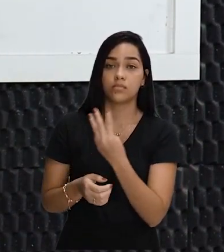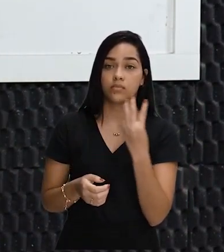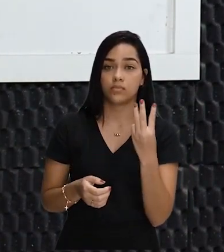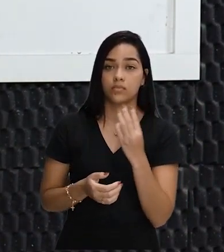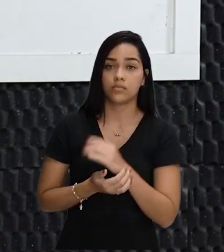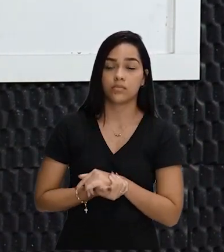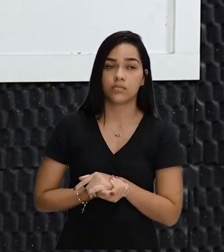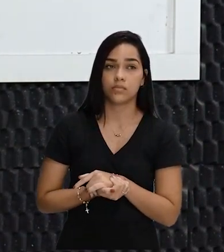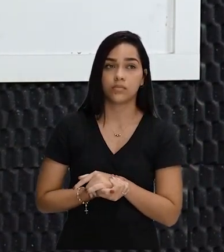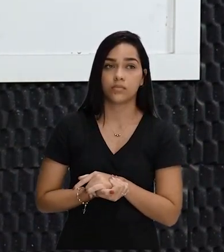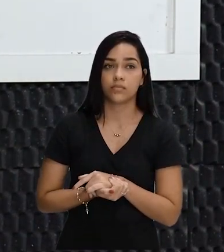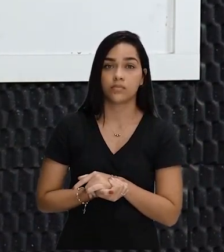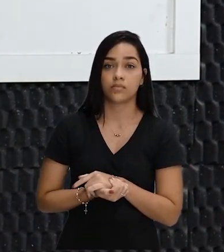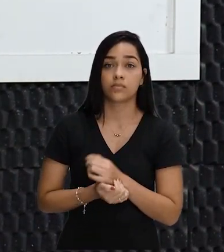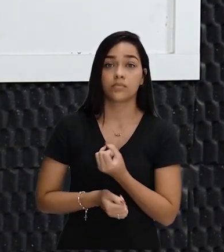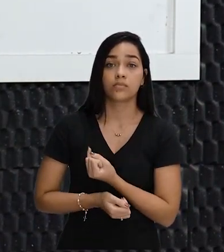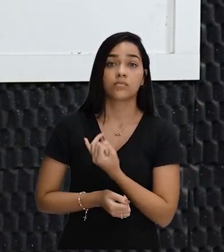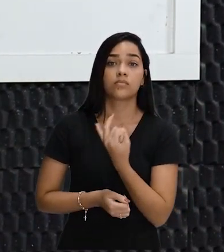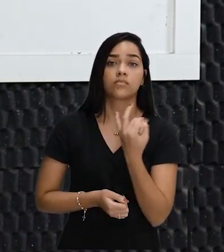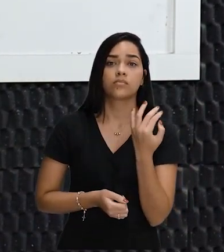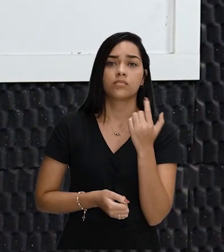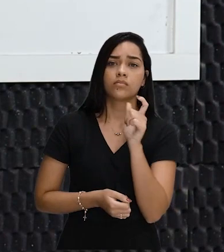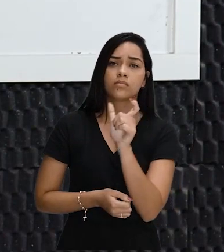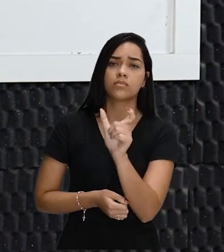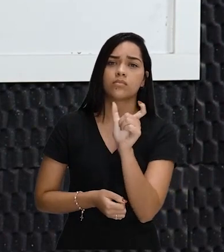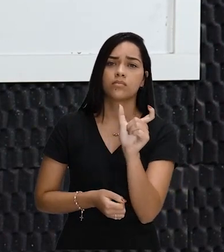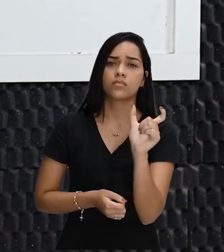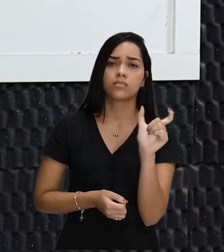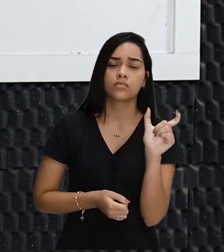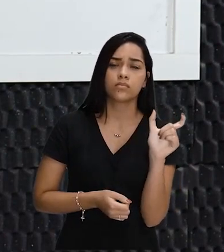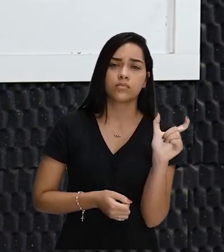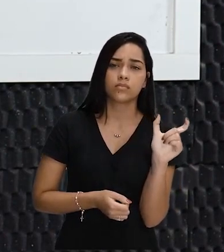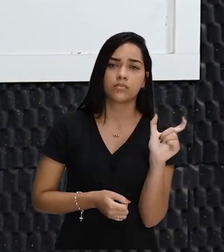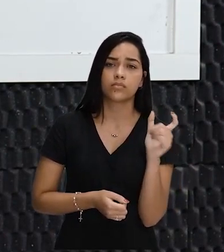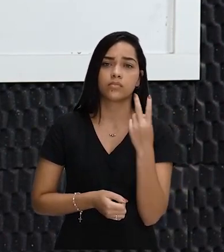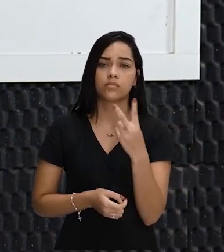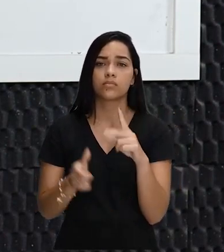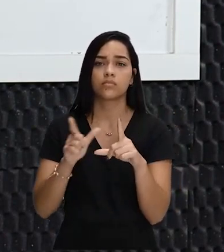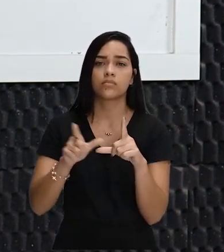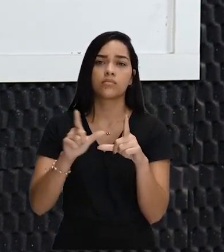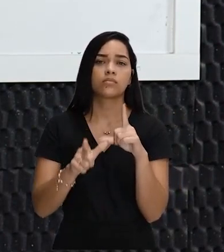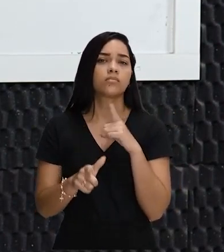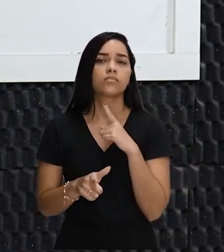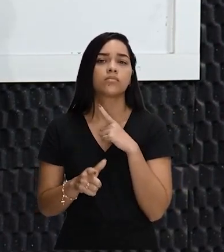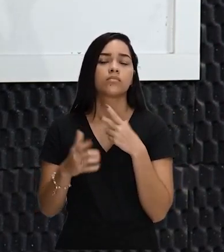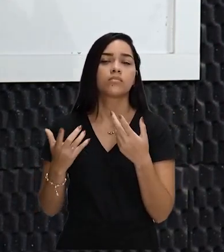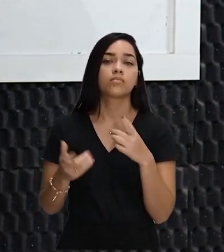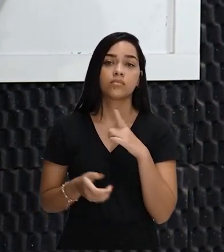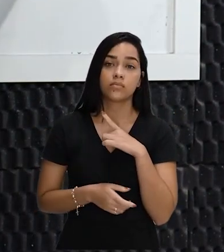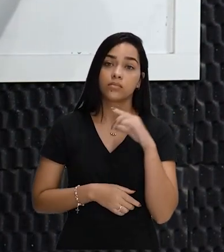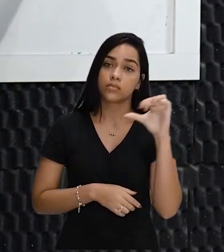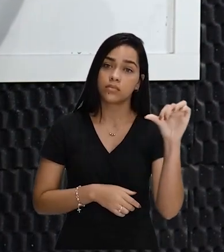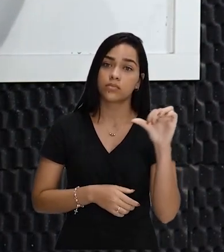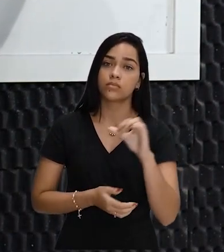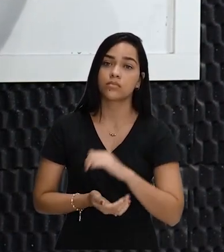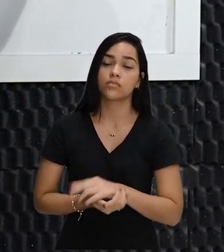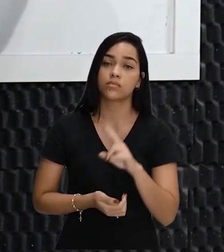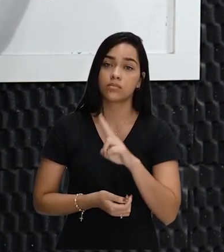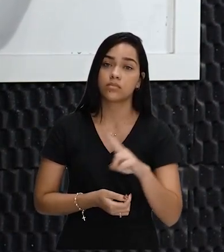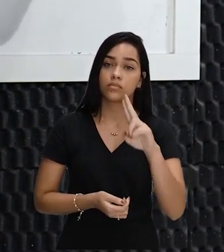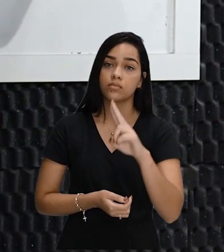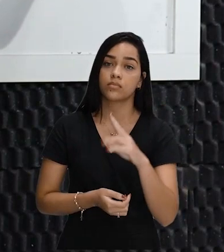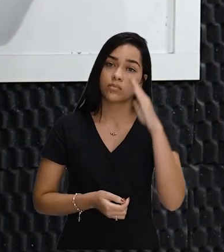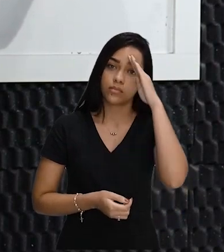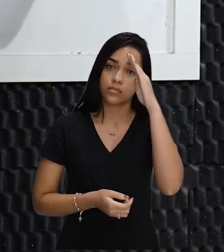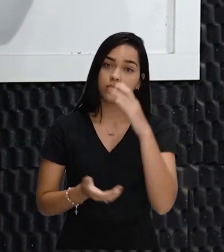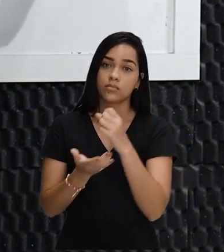três então quantas palavras com duas letras eu tenho eu tenho 9 usando o princípio